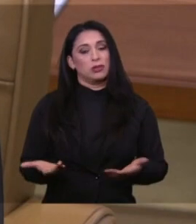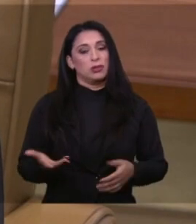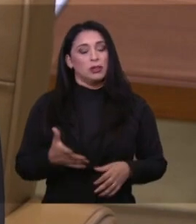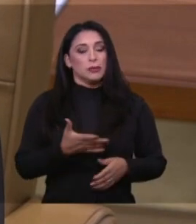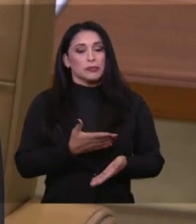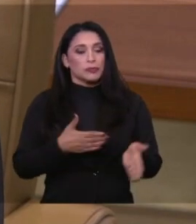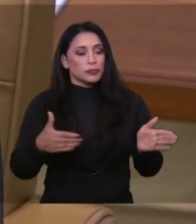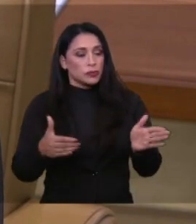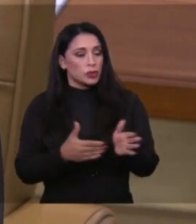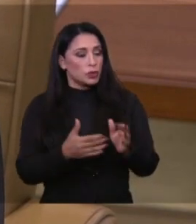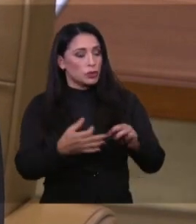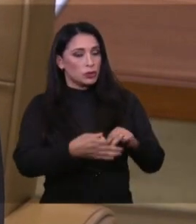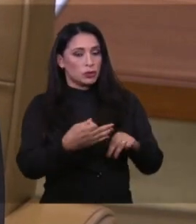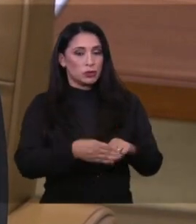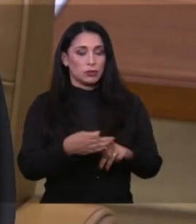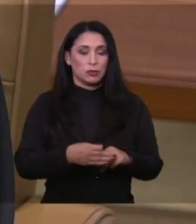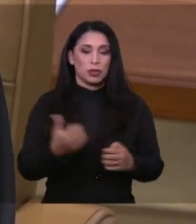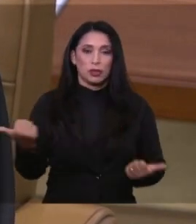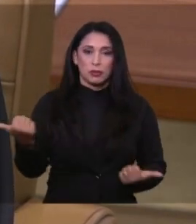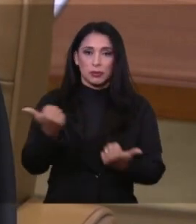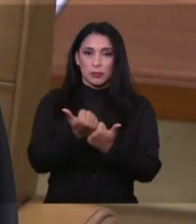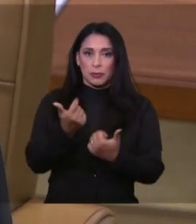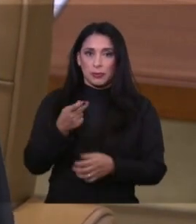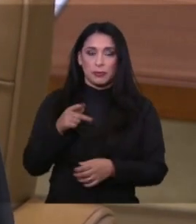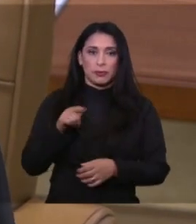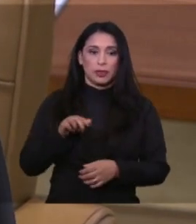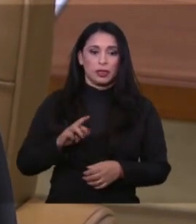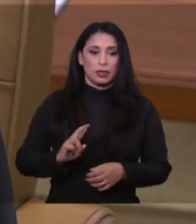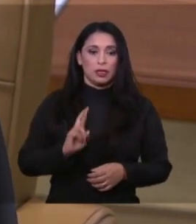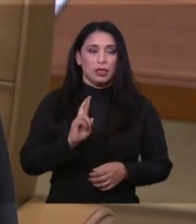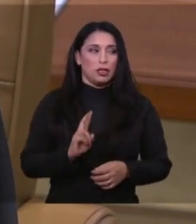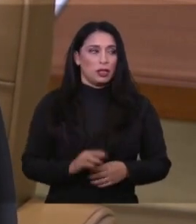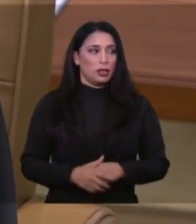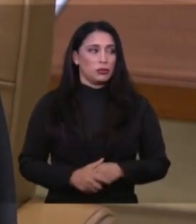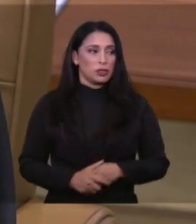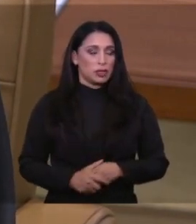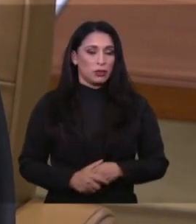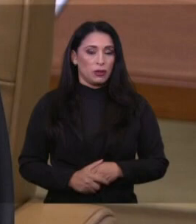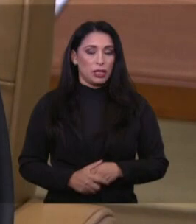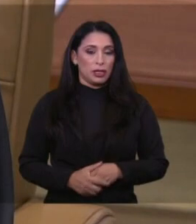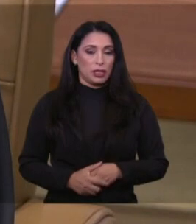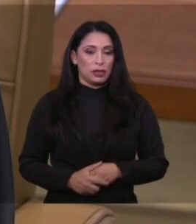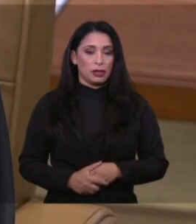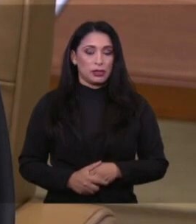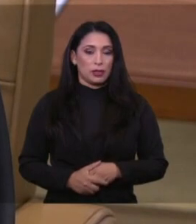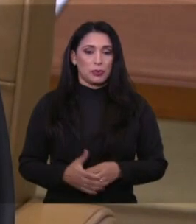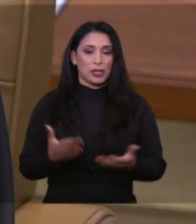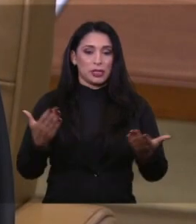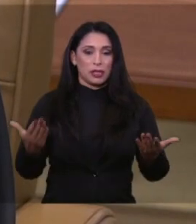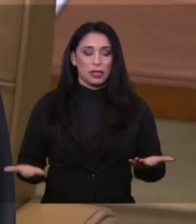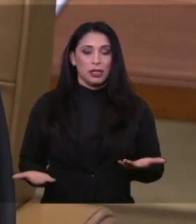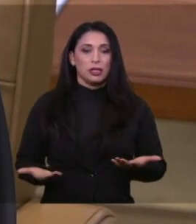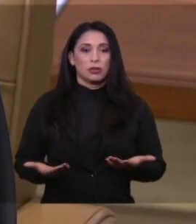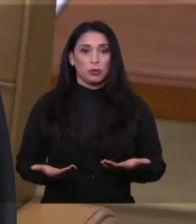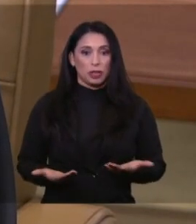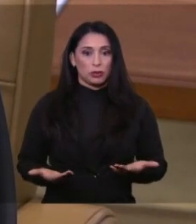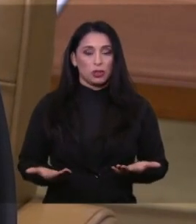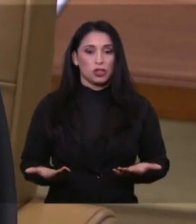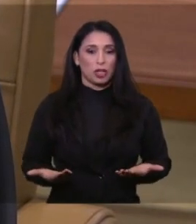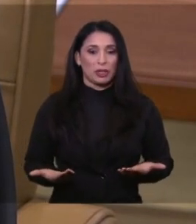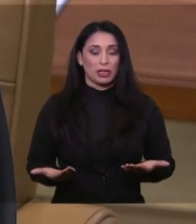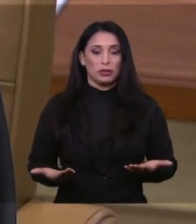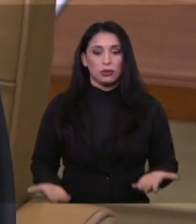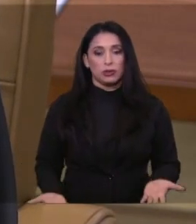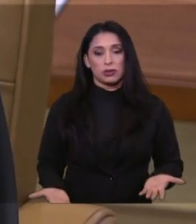procuradora-geral substituta, senhores advogados aqui presentes. Na data de